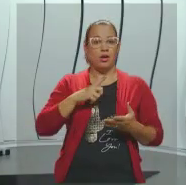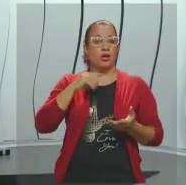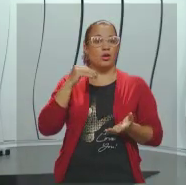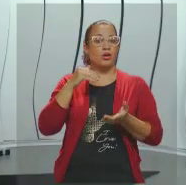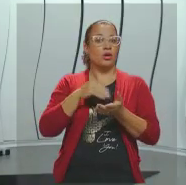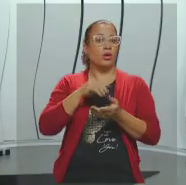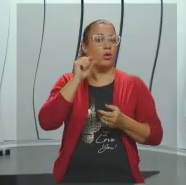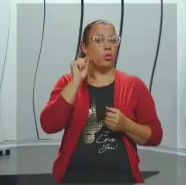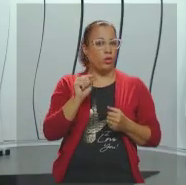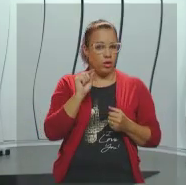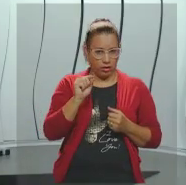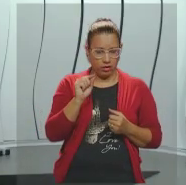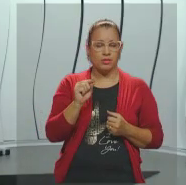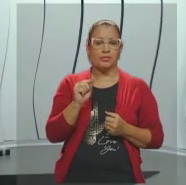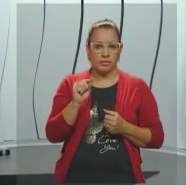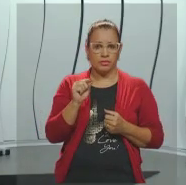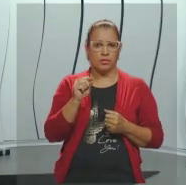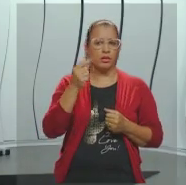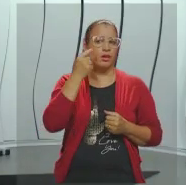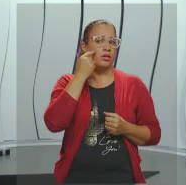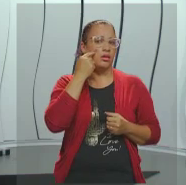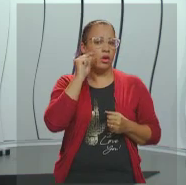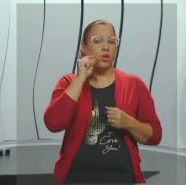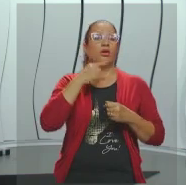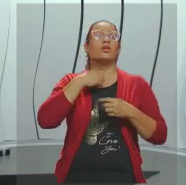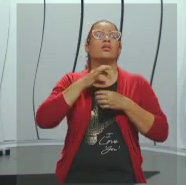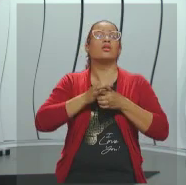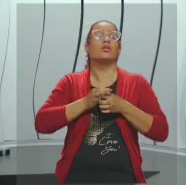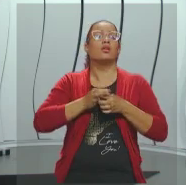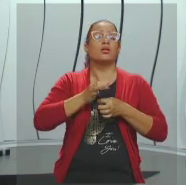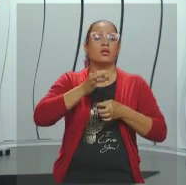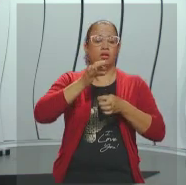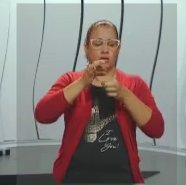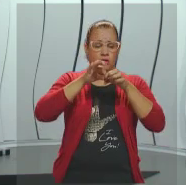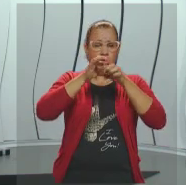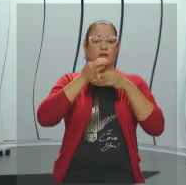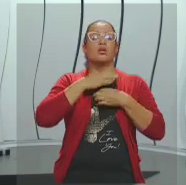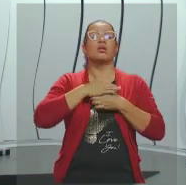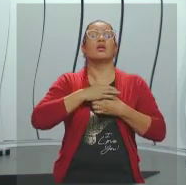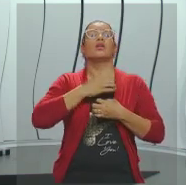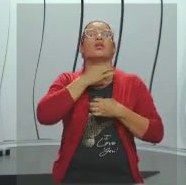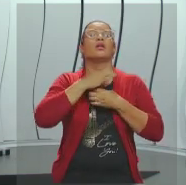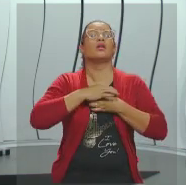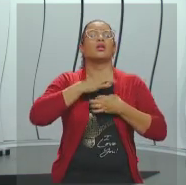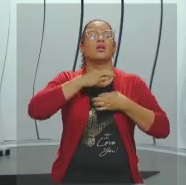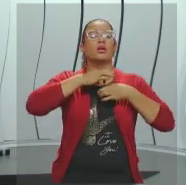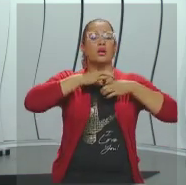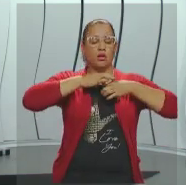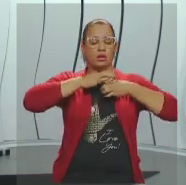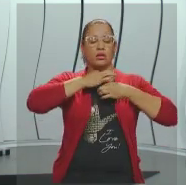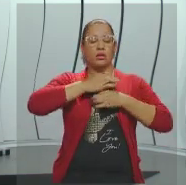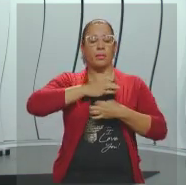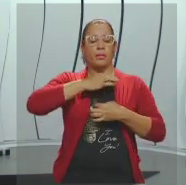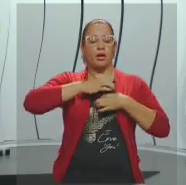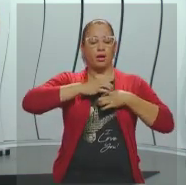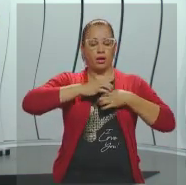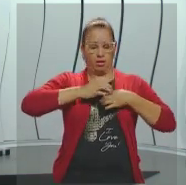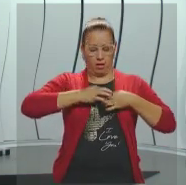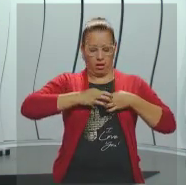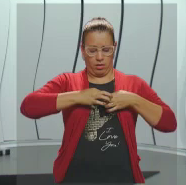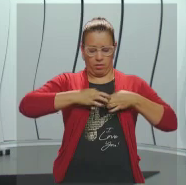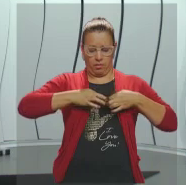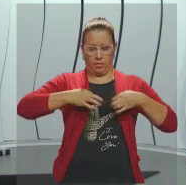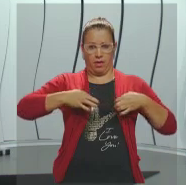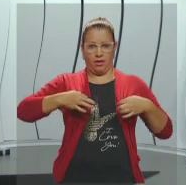vai se ramificar. Então está vindo um tubo, a traqueia, de repente ela se divide em dois. Ela se divide em dois tubos, que